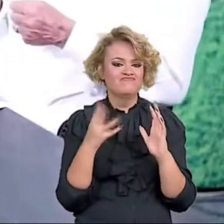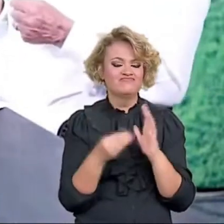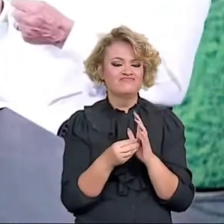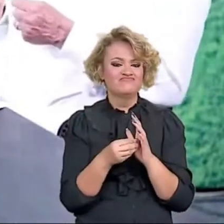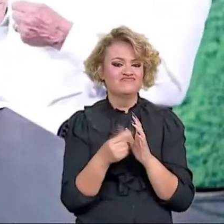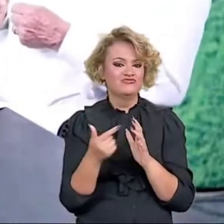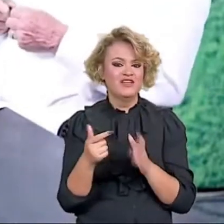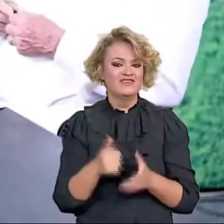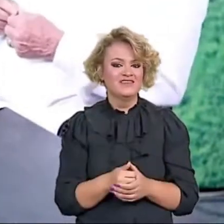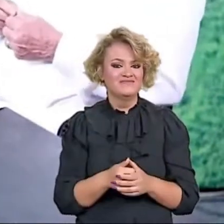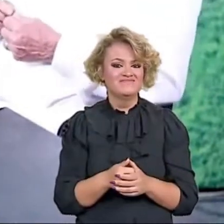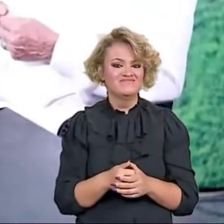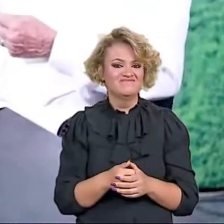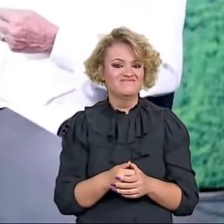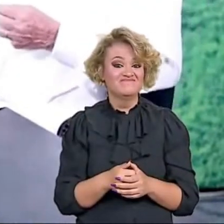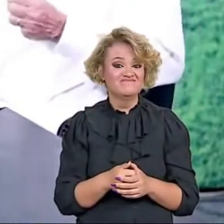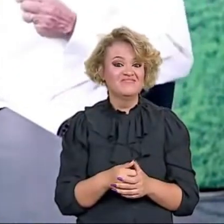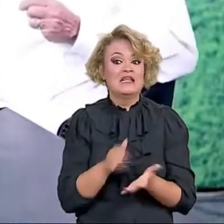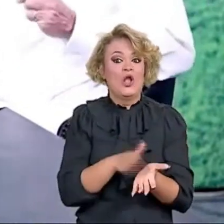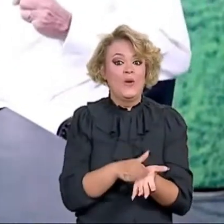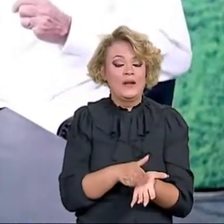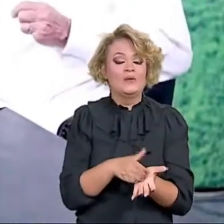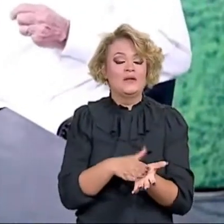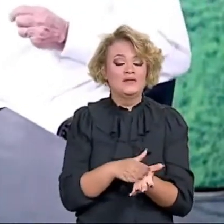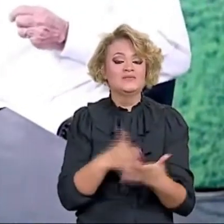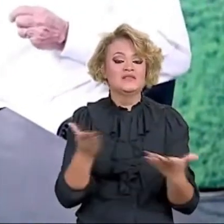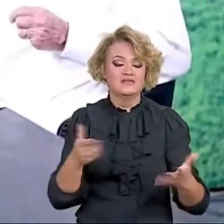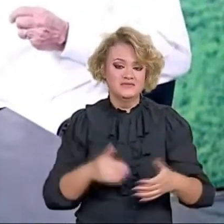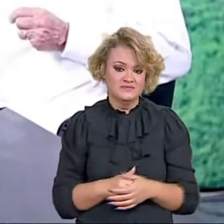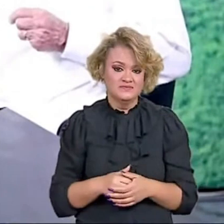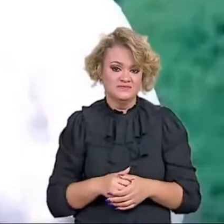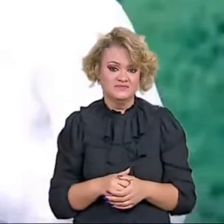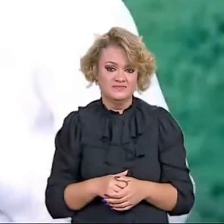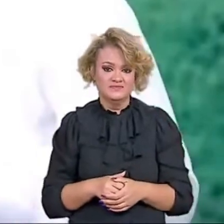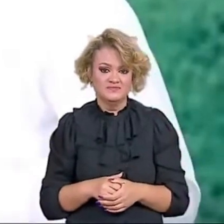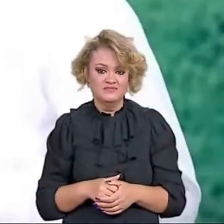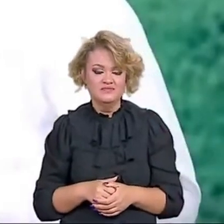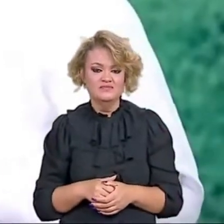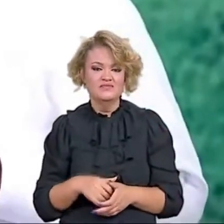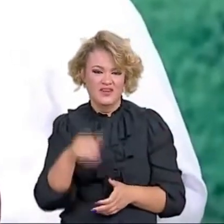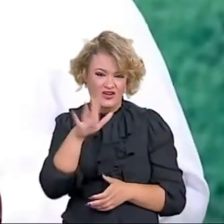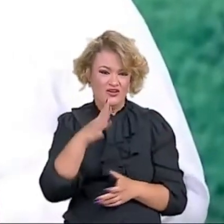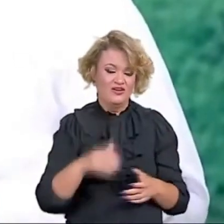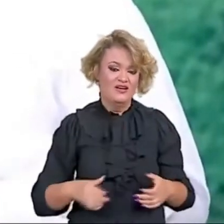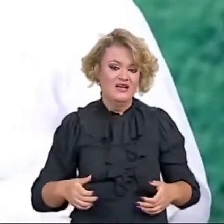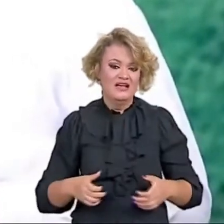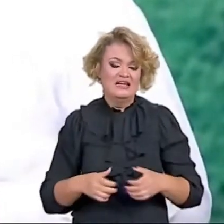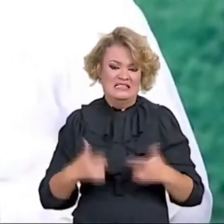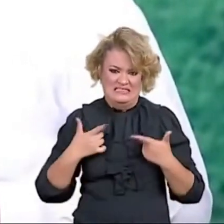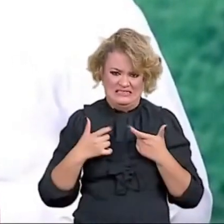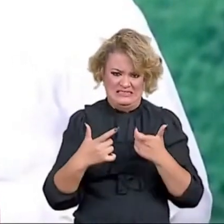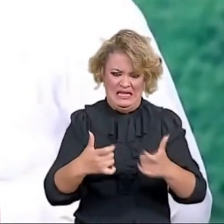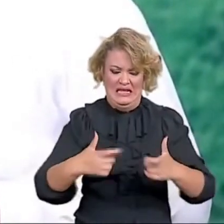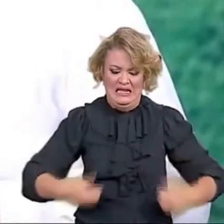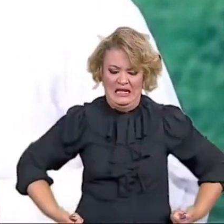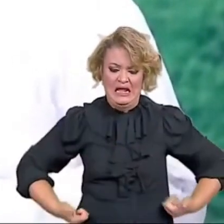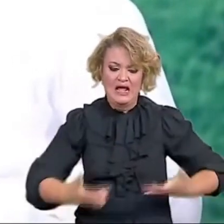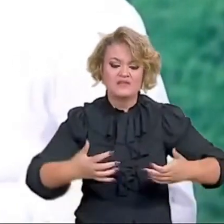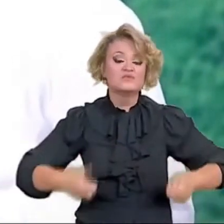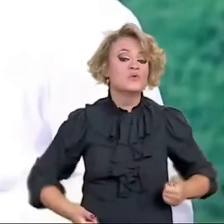realmente cobrado, mas... Você sabe quanto foi gasto nas guerras nos últimos tempos?